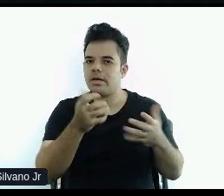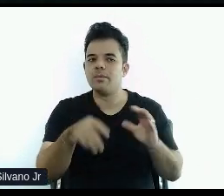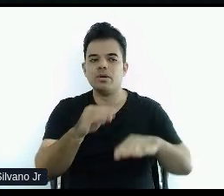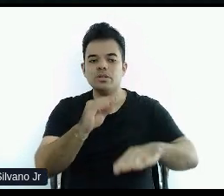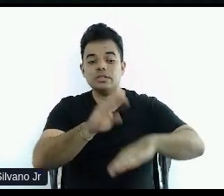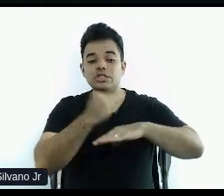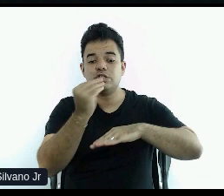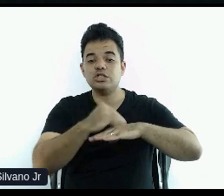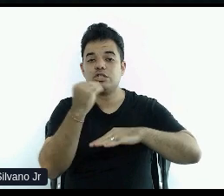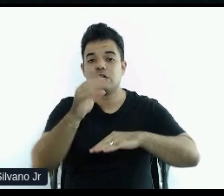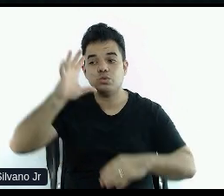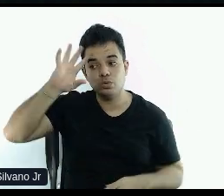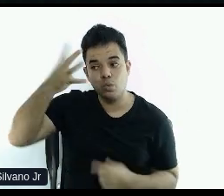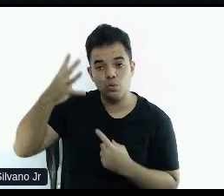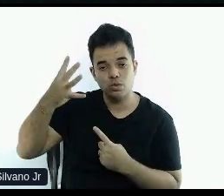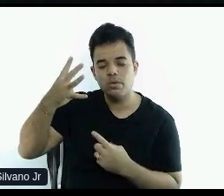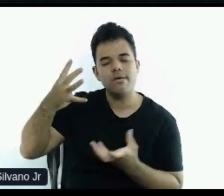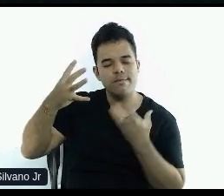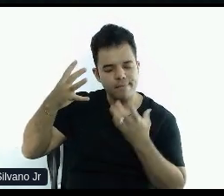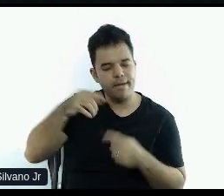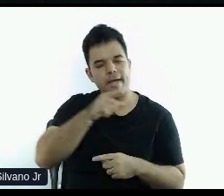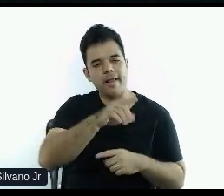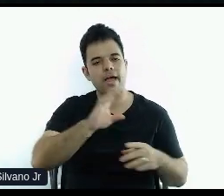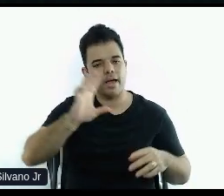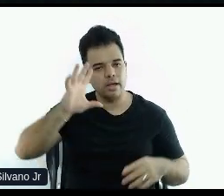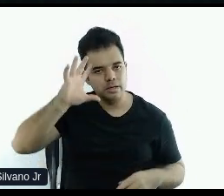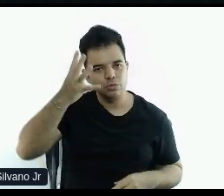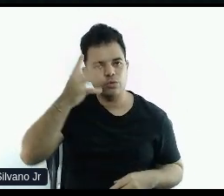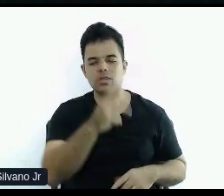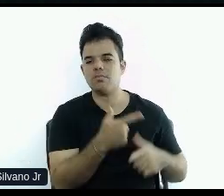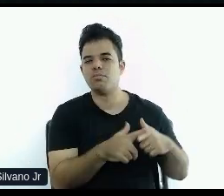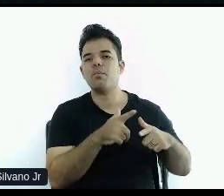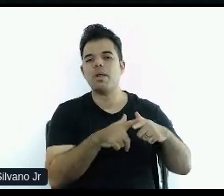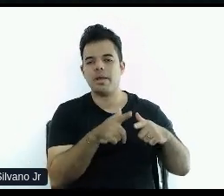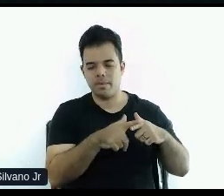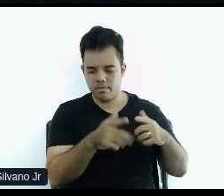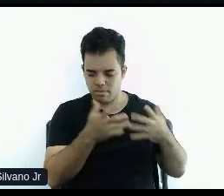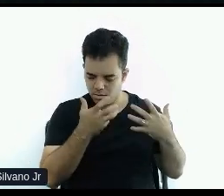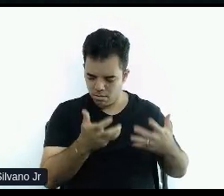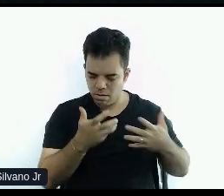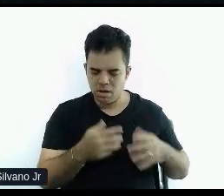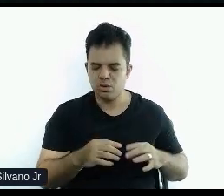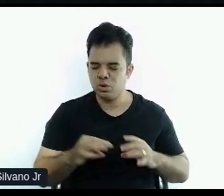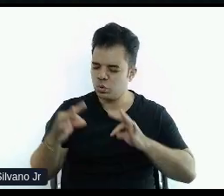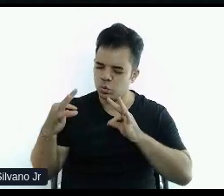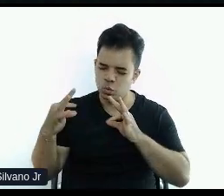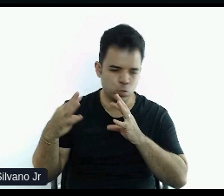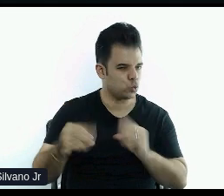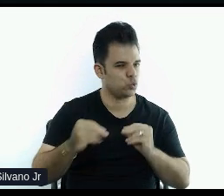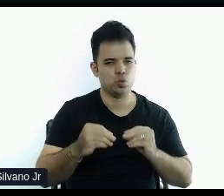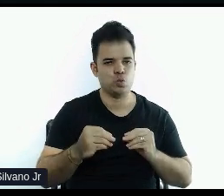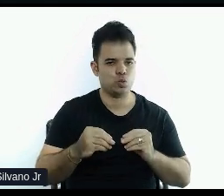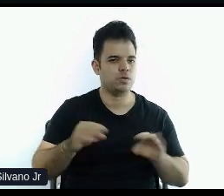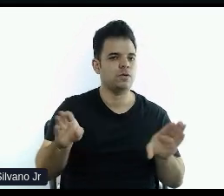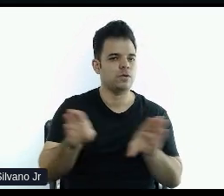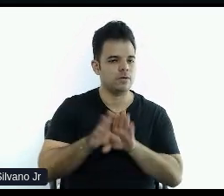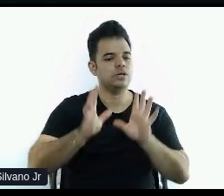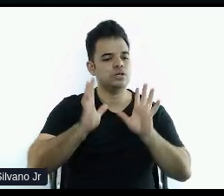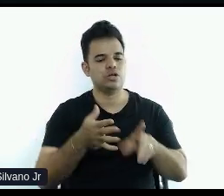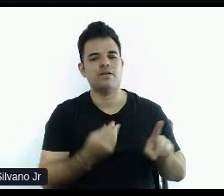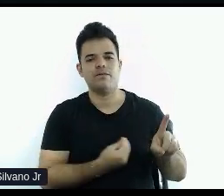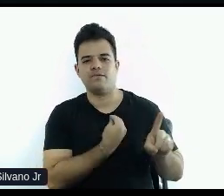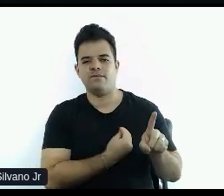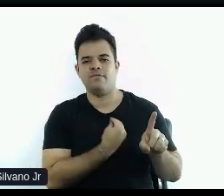gente poderia dar para resolver aquele problema, considerando todos os aspectos. É um produto que já está no ar,